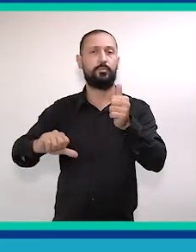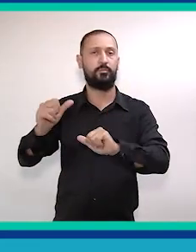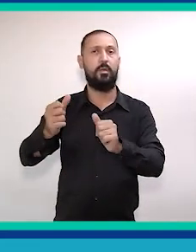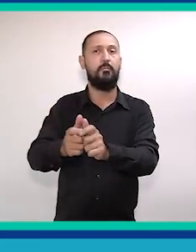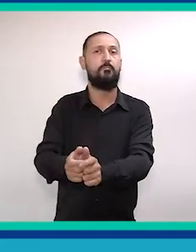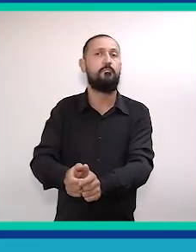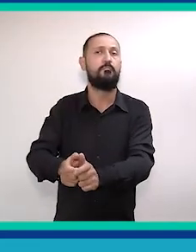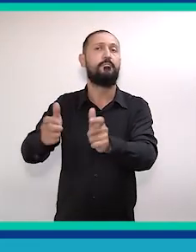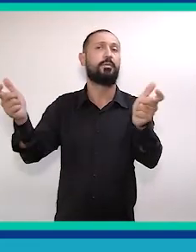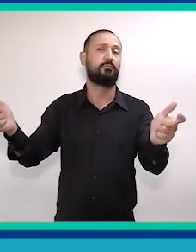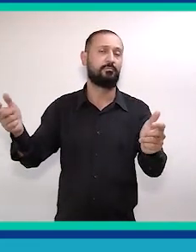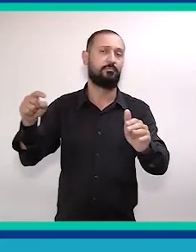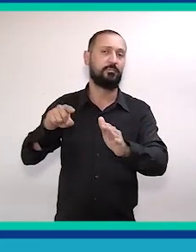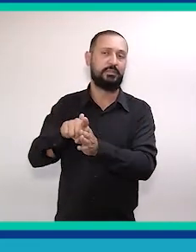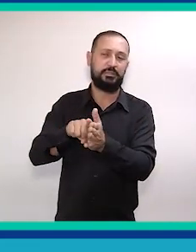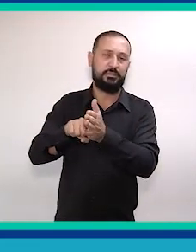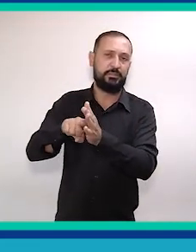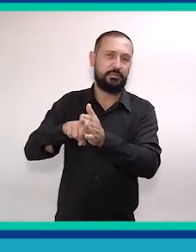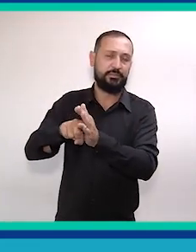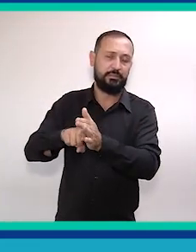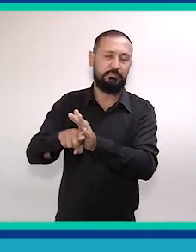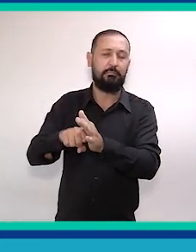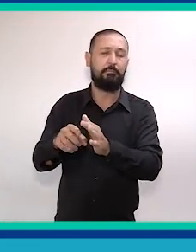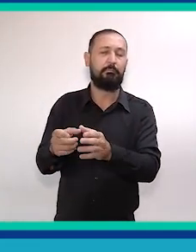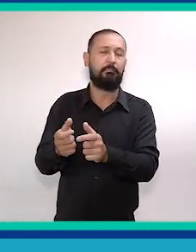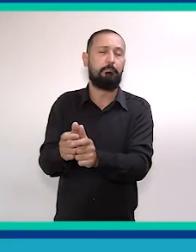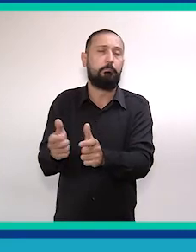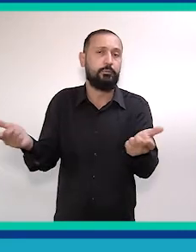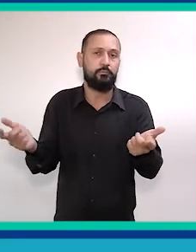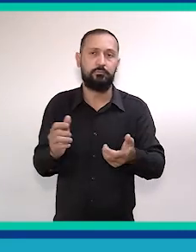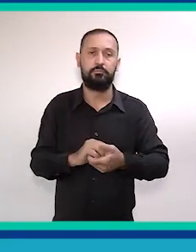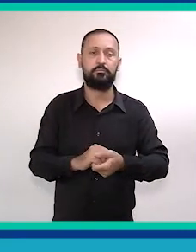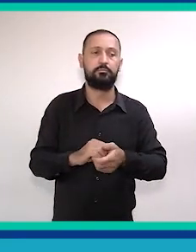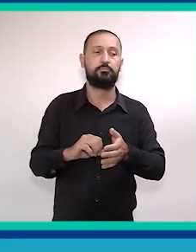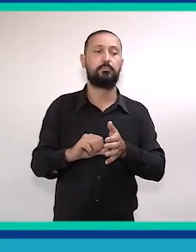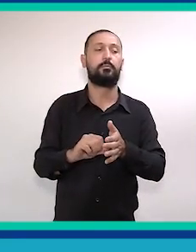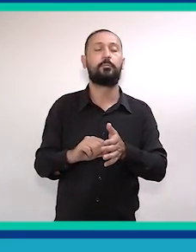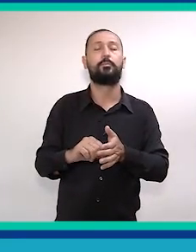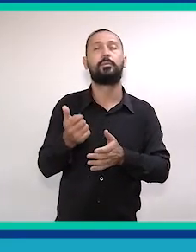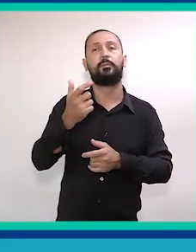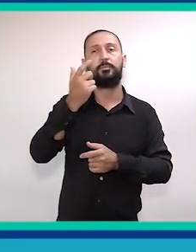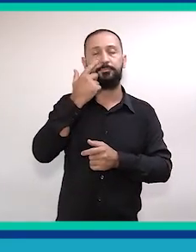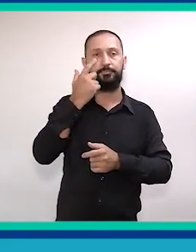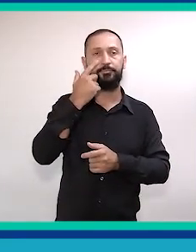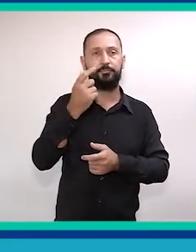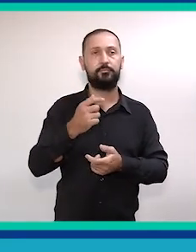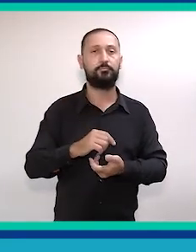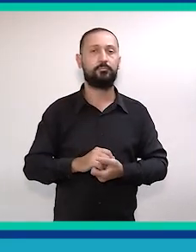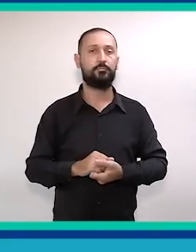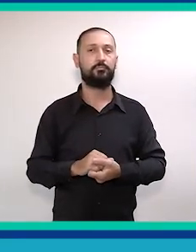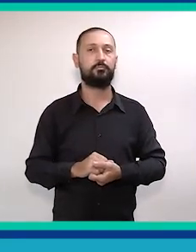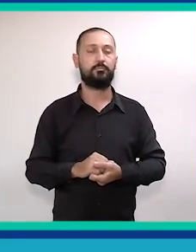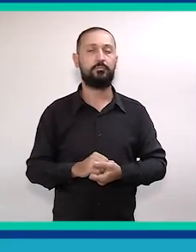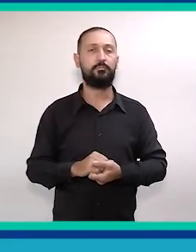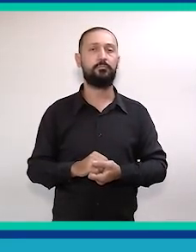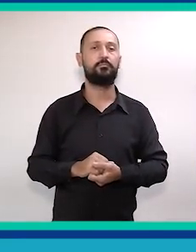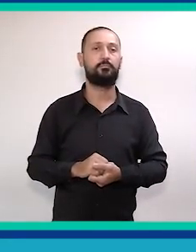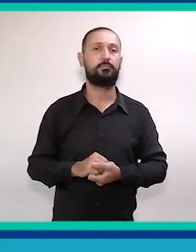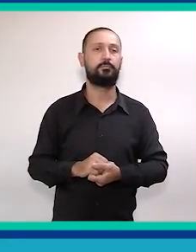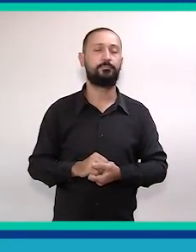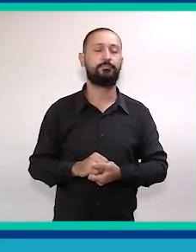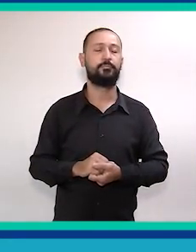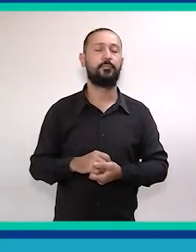depois de uma análise muito, muito extensa. Então, pela primeira vez a gente viu aí